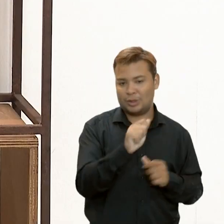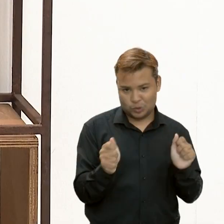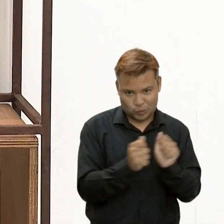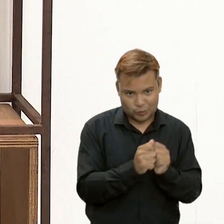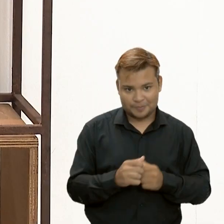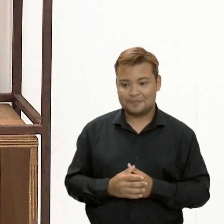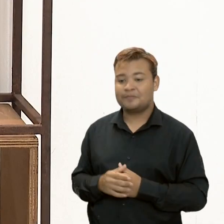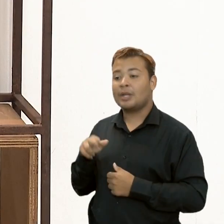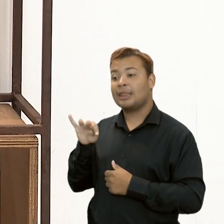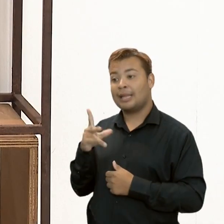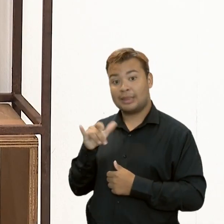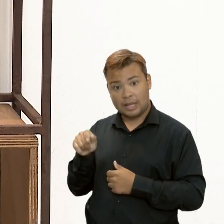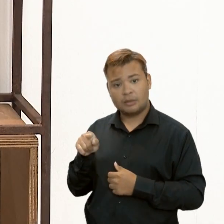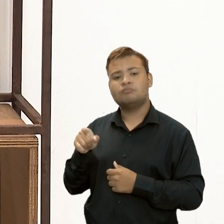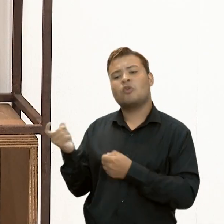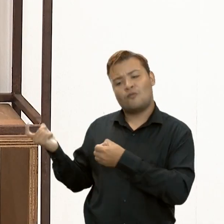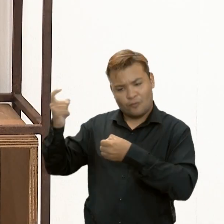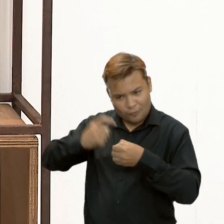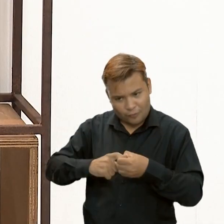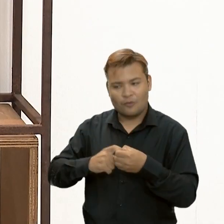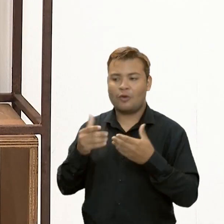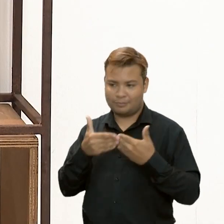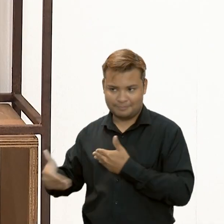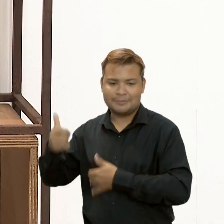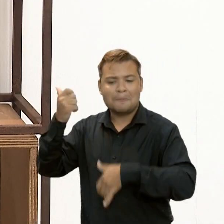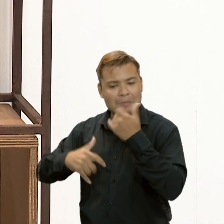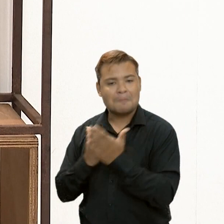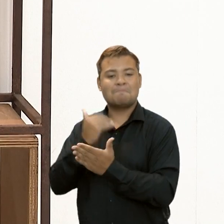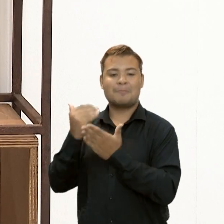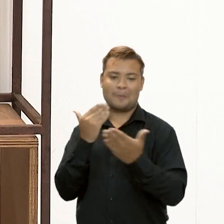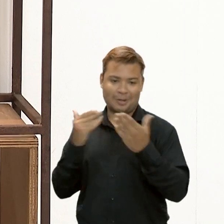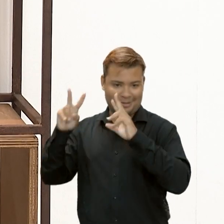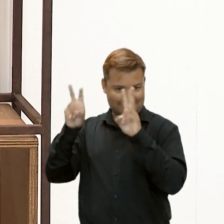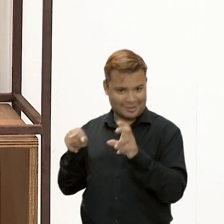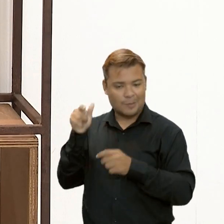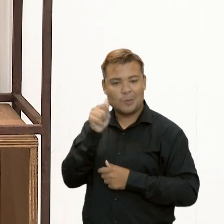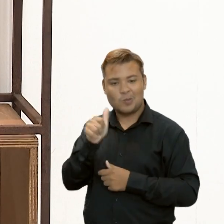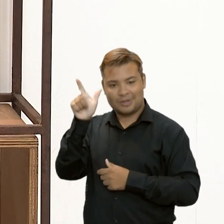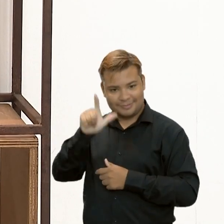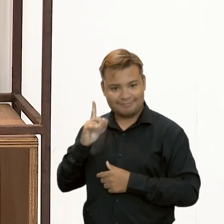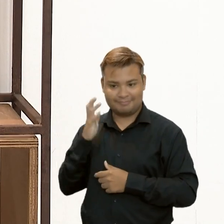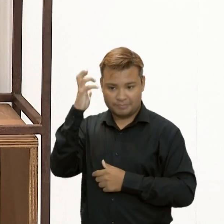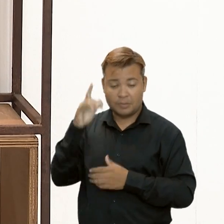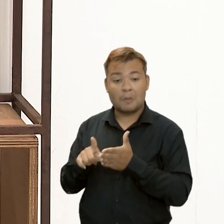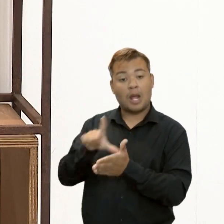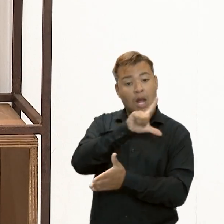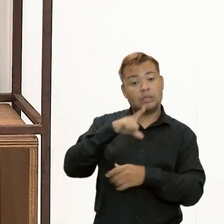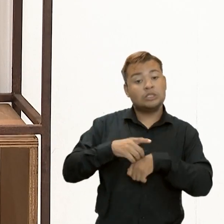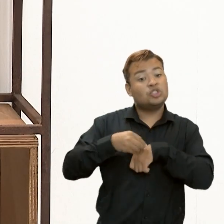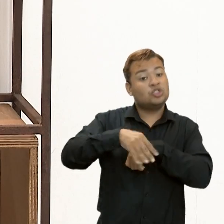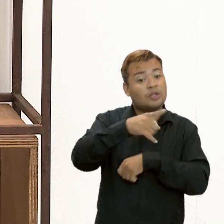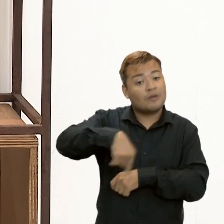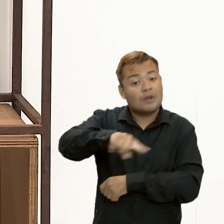a Natália volta com a gente para conversar um pouco mais sobre Leodegária no próximo bloco, ela e a Eduarda, mas antes disso a gente tem uma outra dica para você